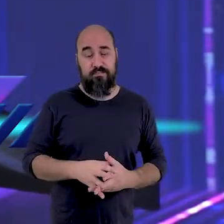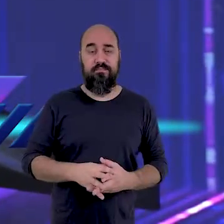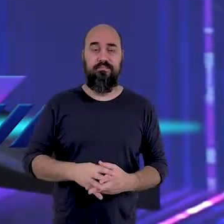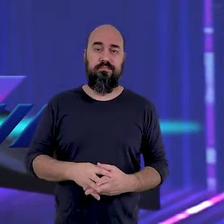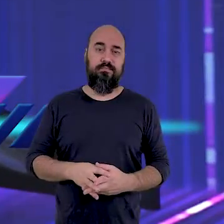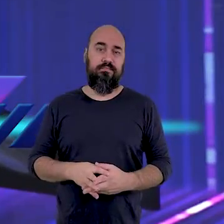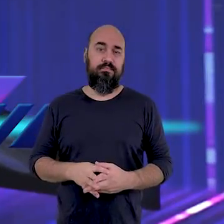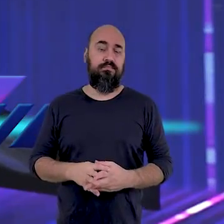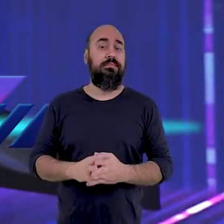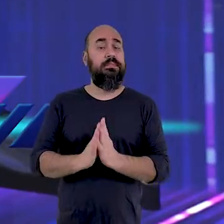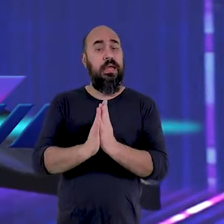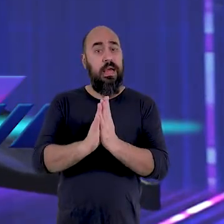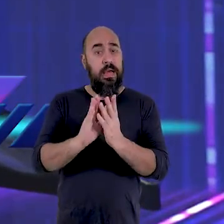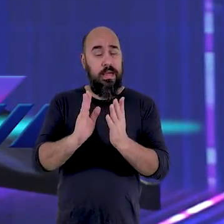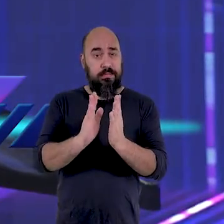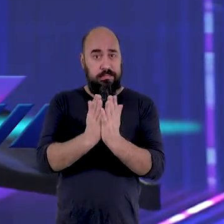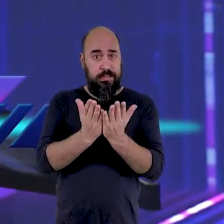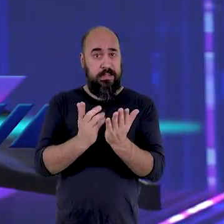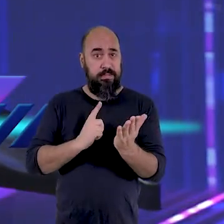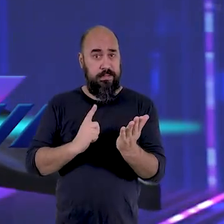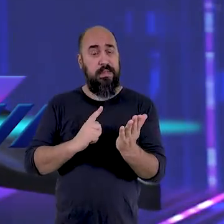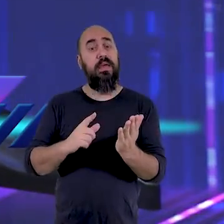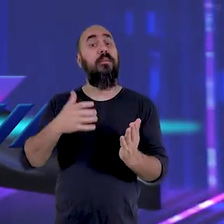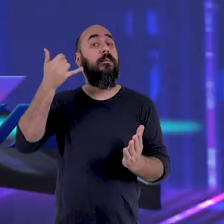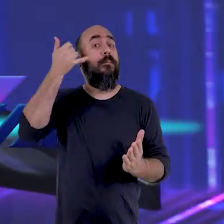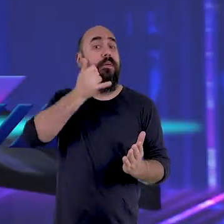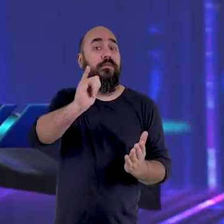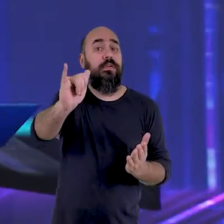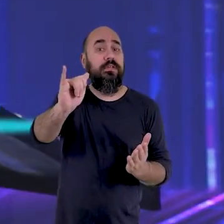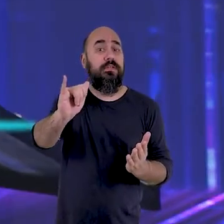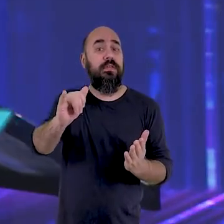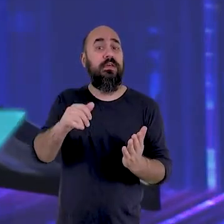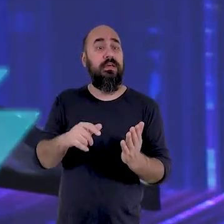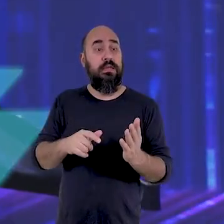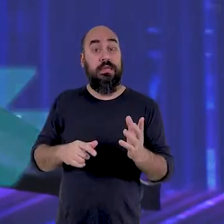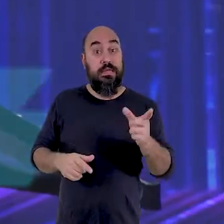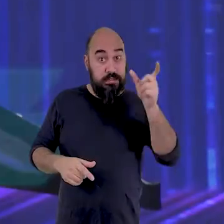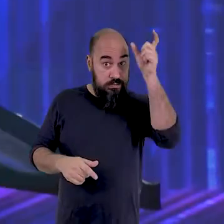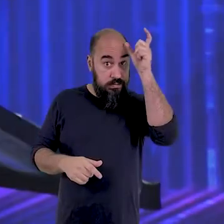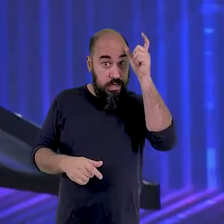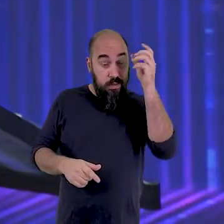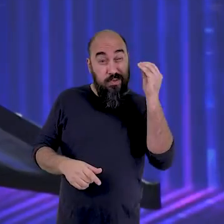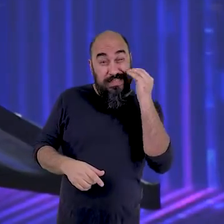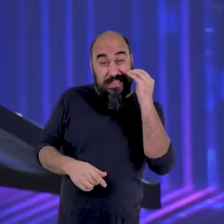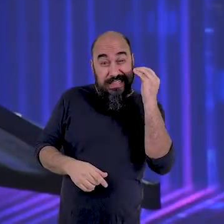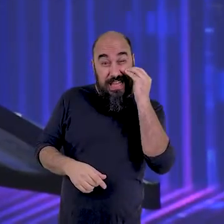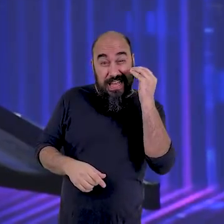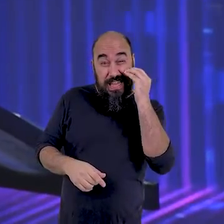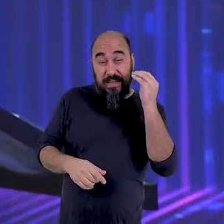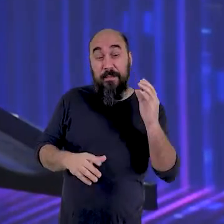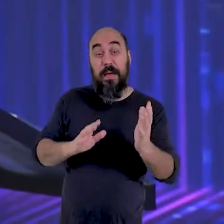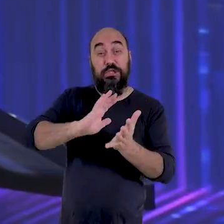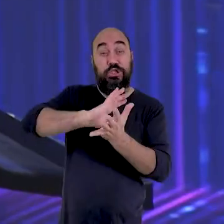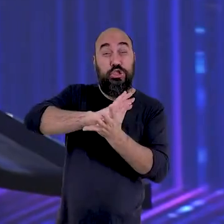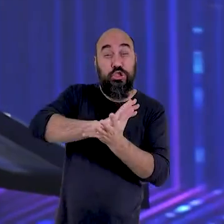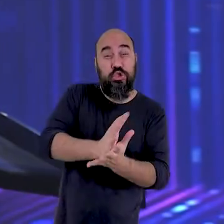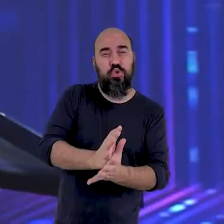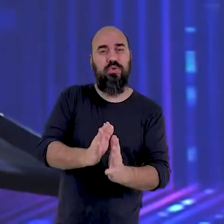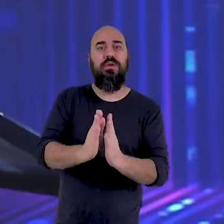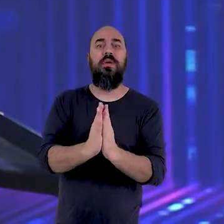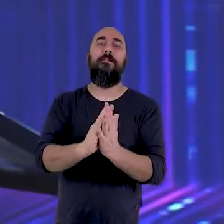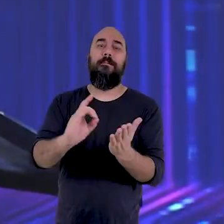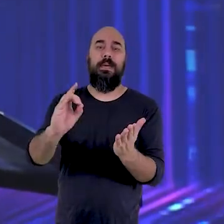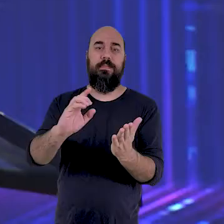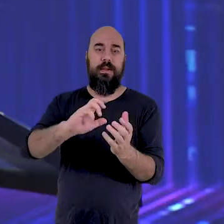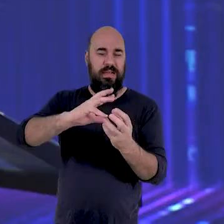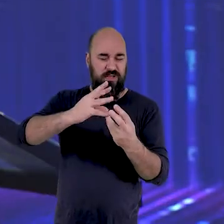que anuncia tentativas demoníacas para acabar com a Bíblia. Quer ver? Vamos à Bíblia? Apocalipse